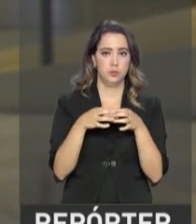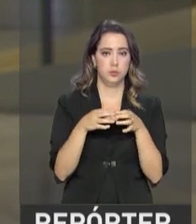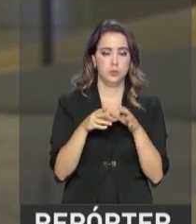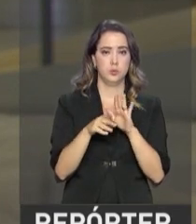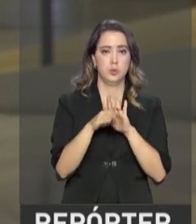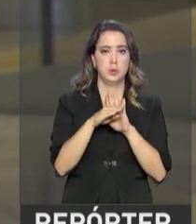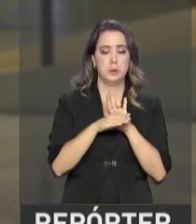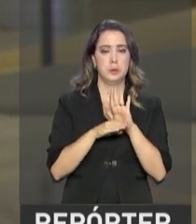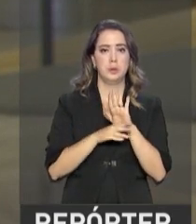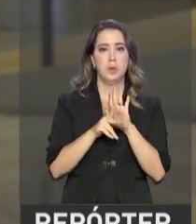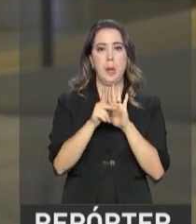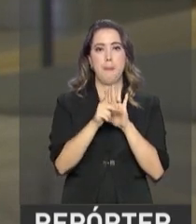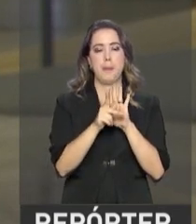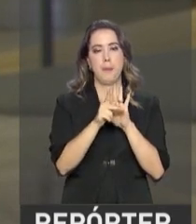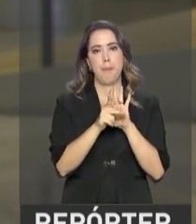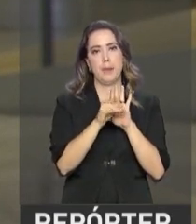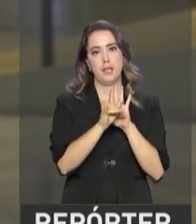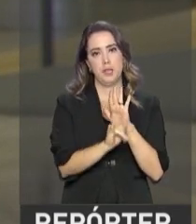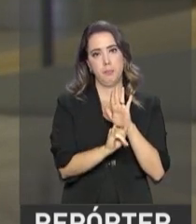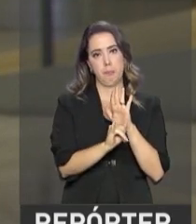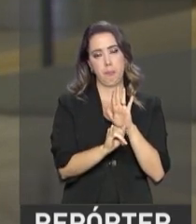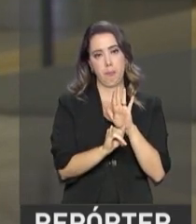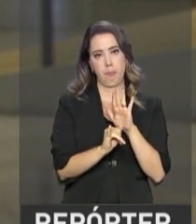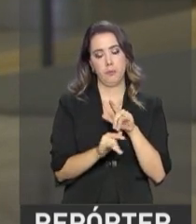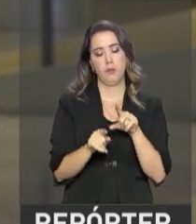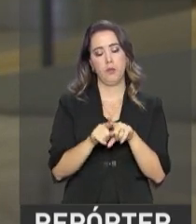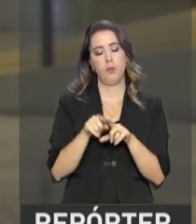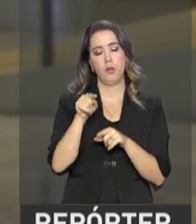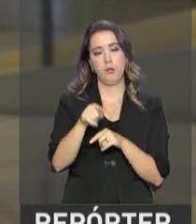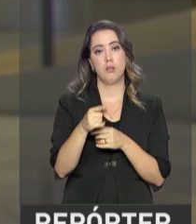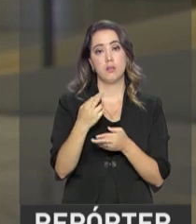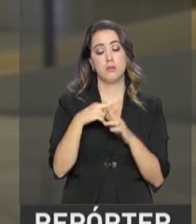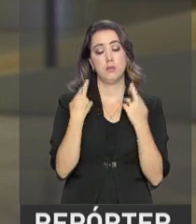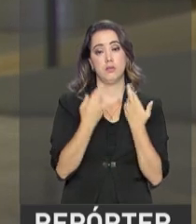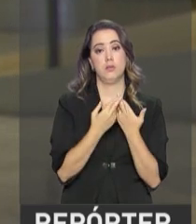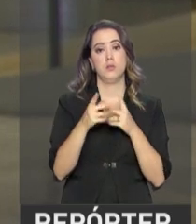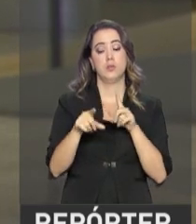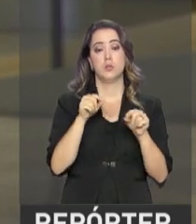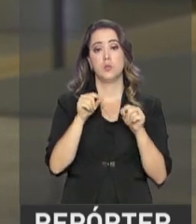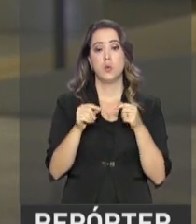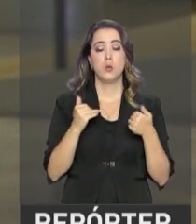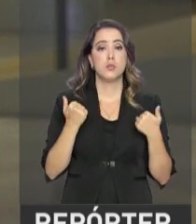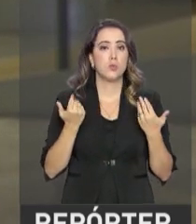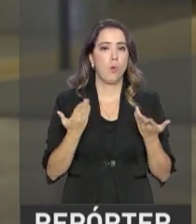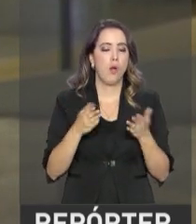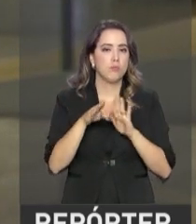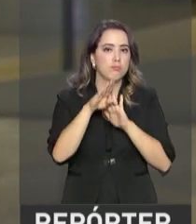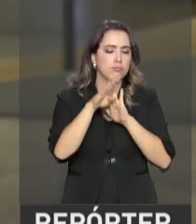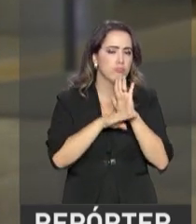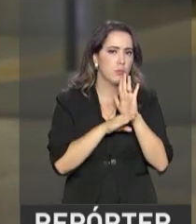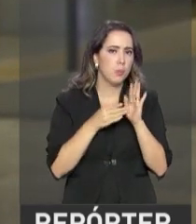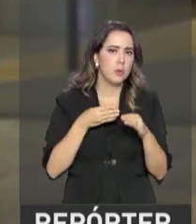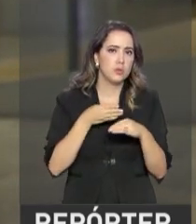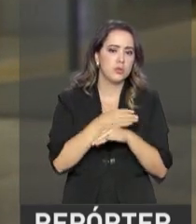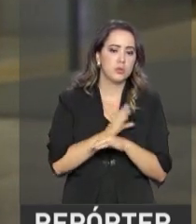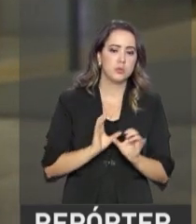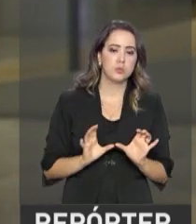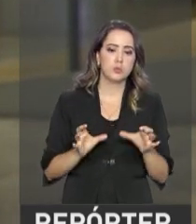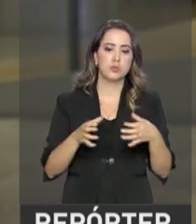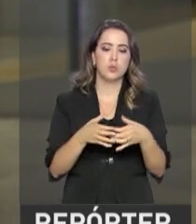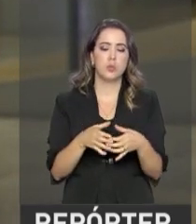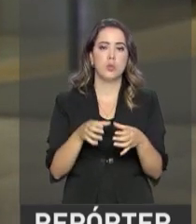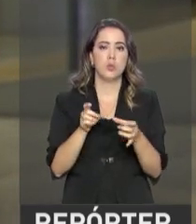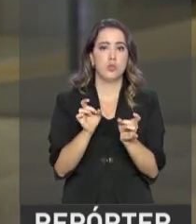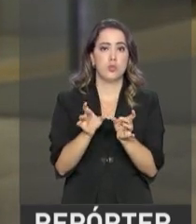de parcerias de investimentos e nesta reunião ficaram definidos quais projetos vão entrar na quarta